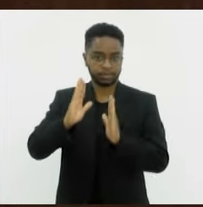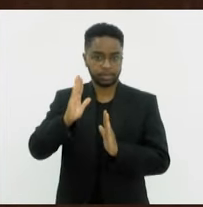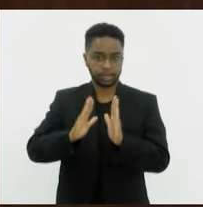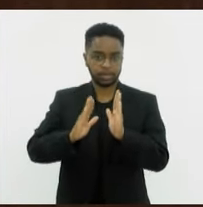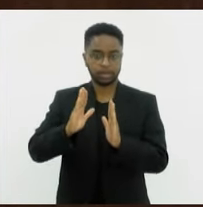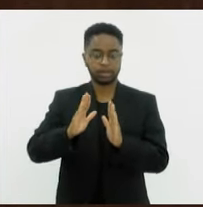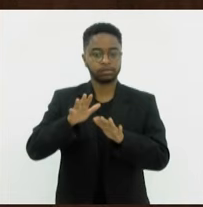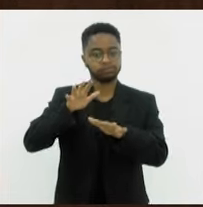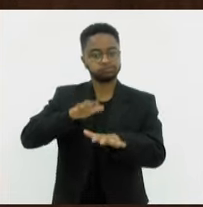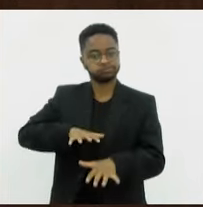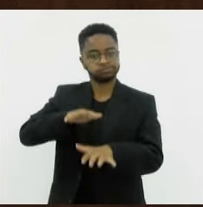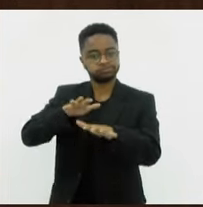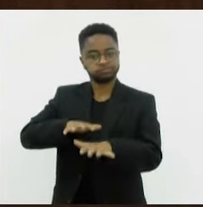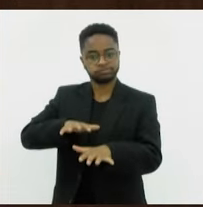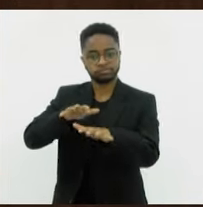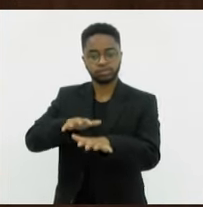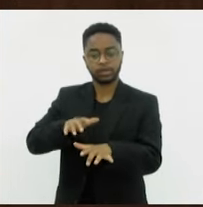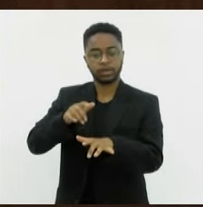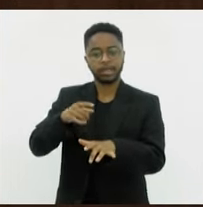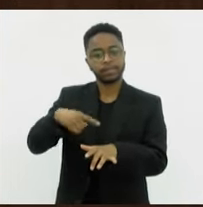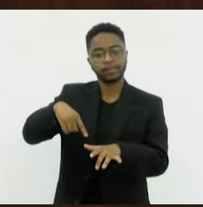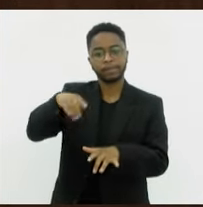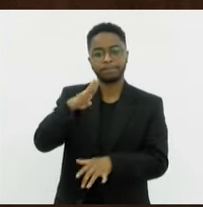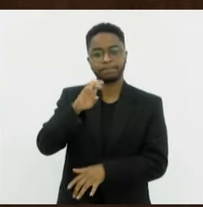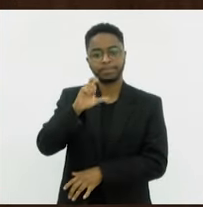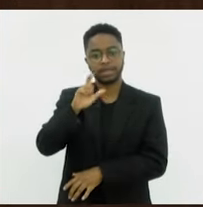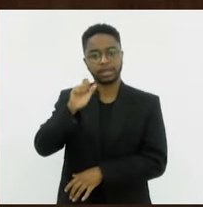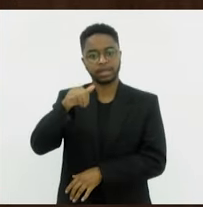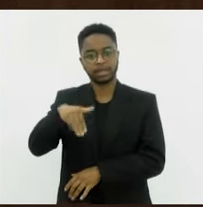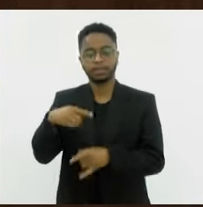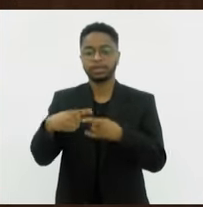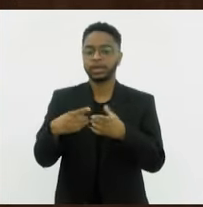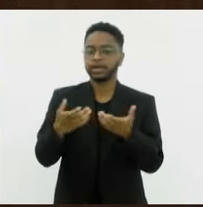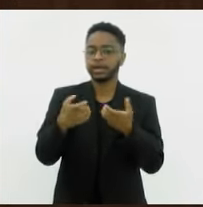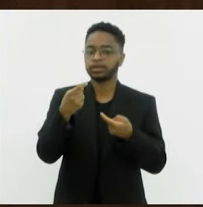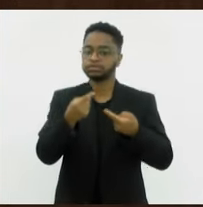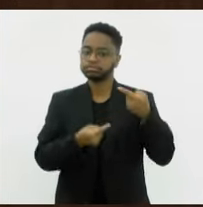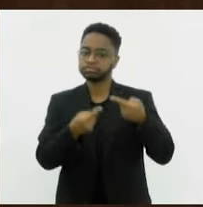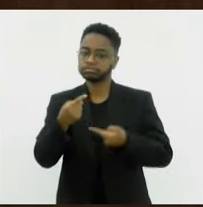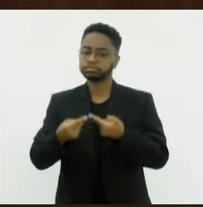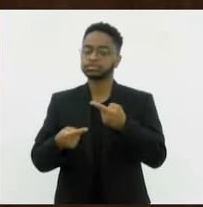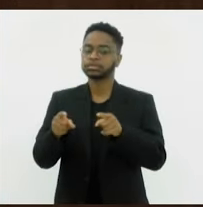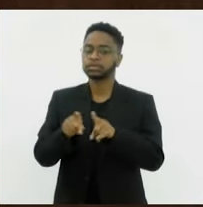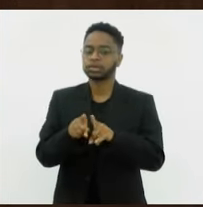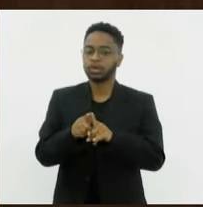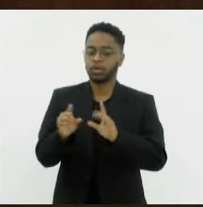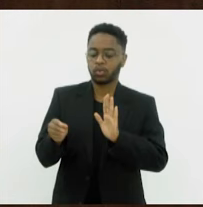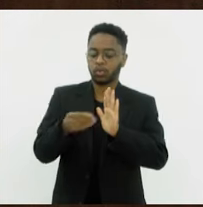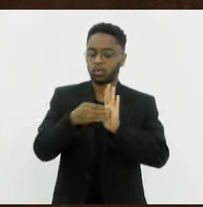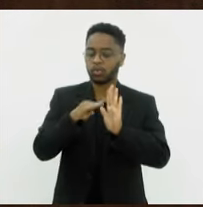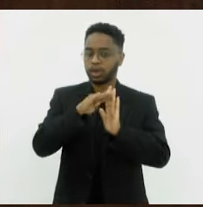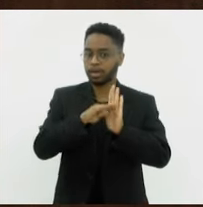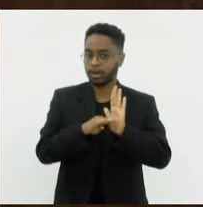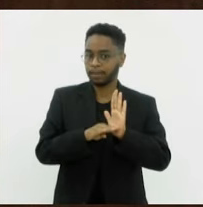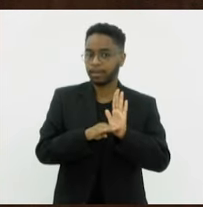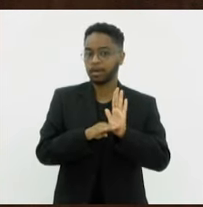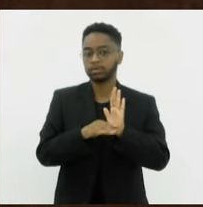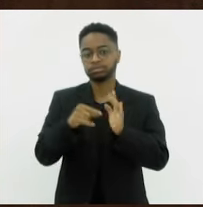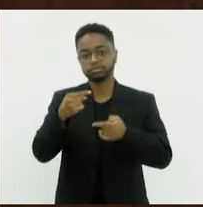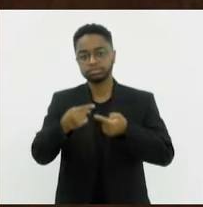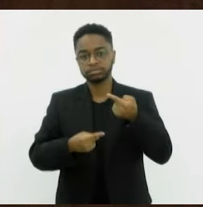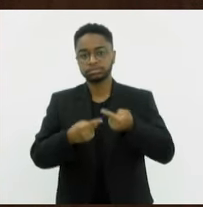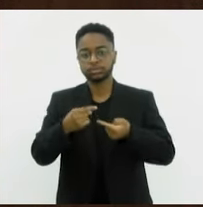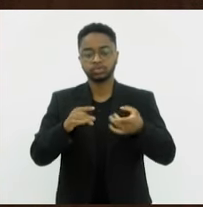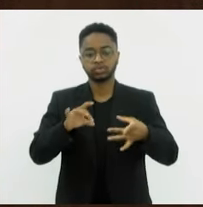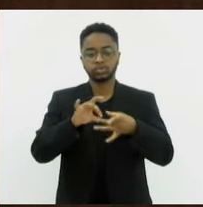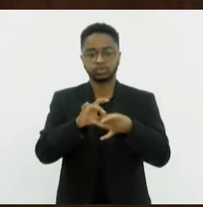uma marcha em direção a Belém para justamente debater, discutir, colocar na pauta e o debate, junto